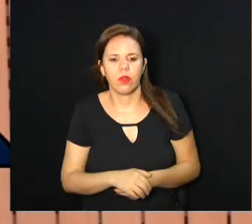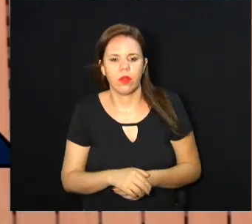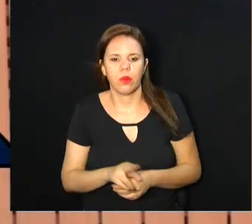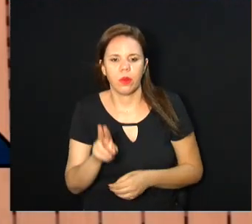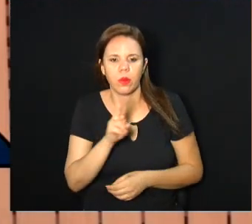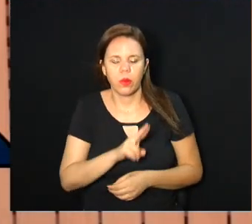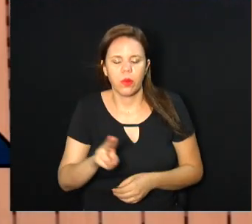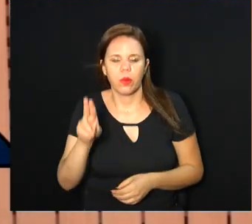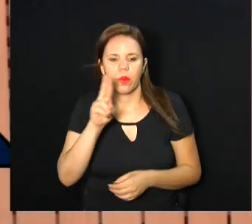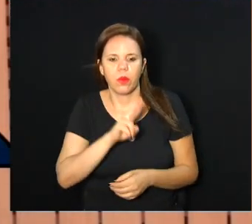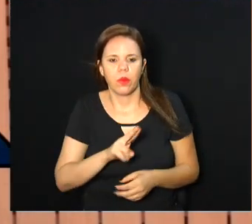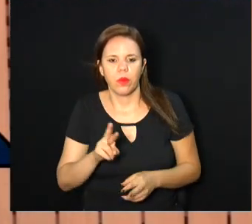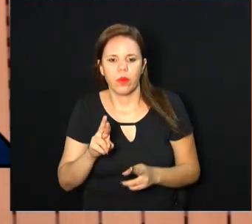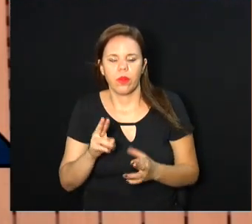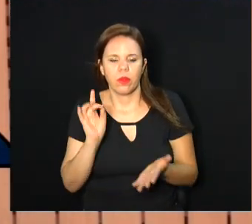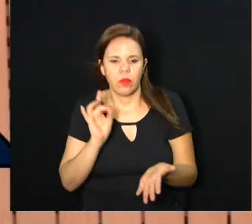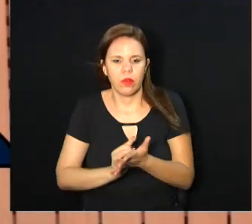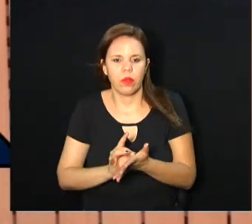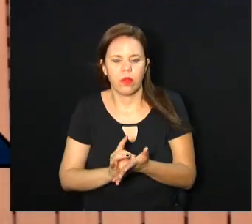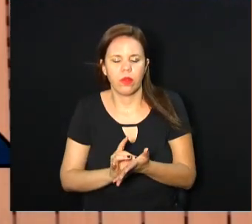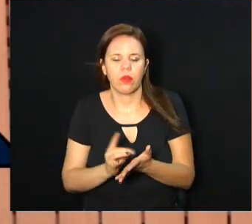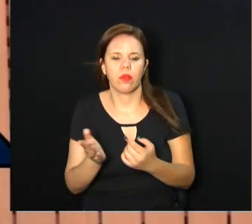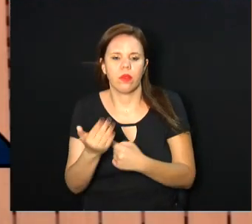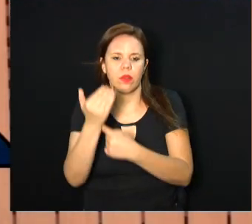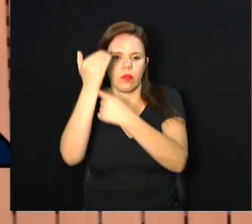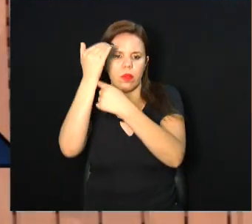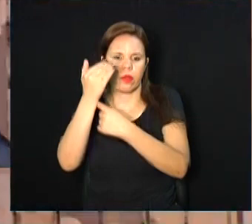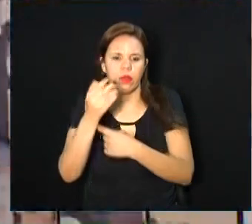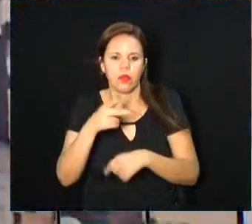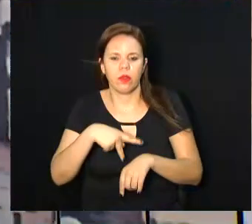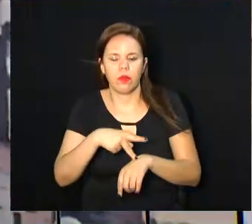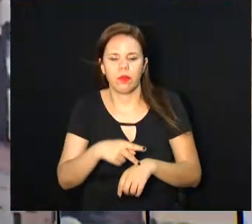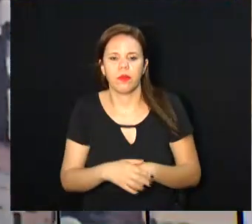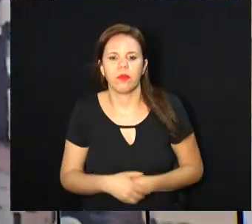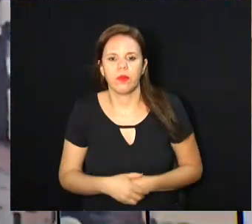relação à questão energética e ambiental no nosso país.